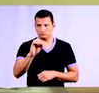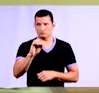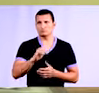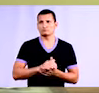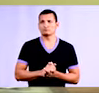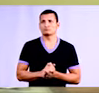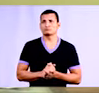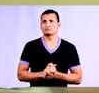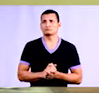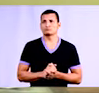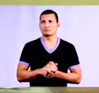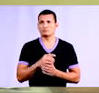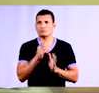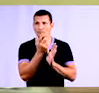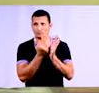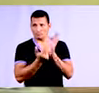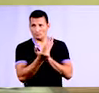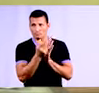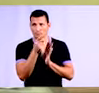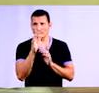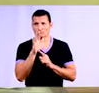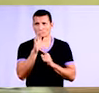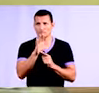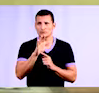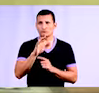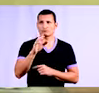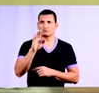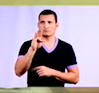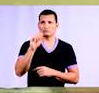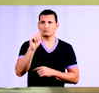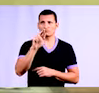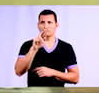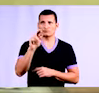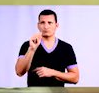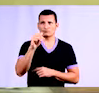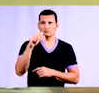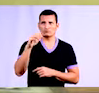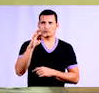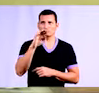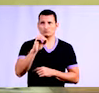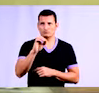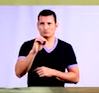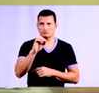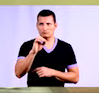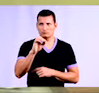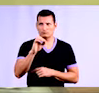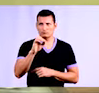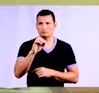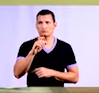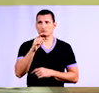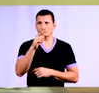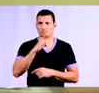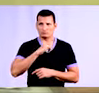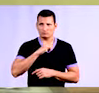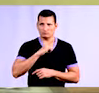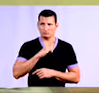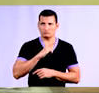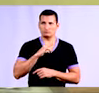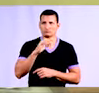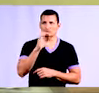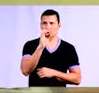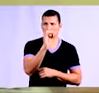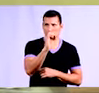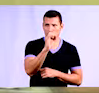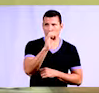nossa figura mostra um barramento de dados, de endereço, com 2 bits. Então, você tem 00, posição